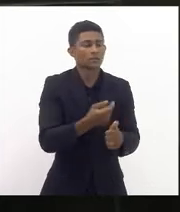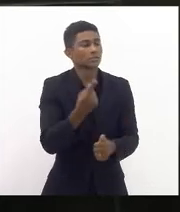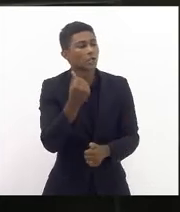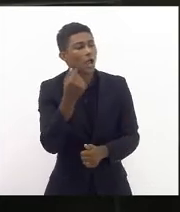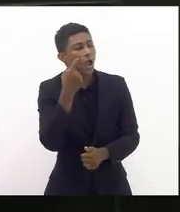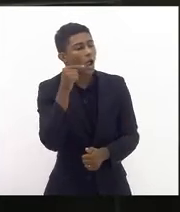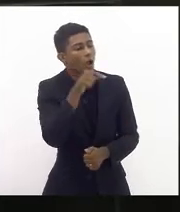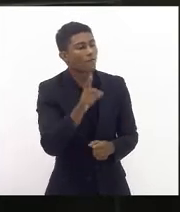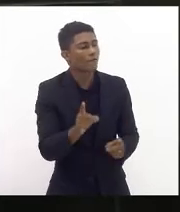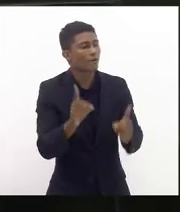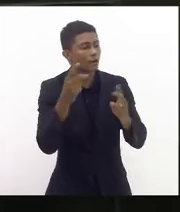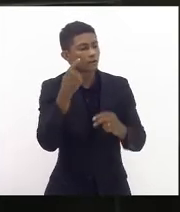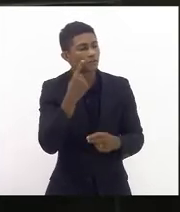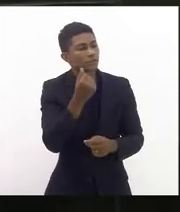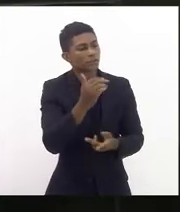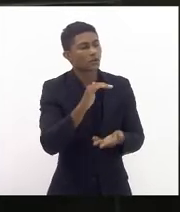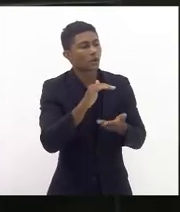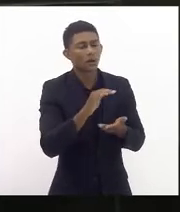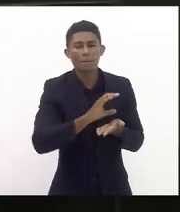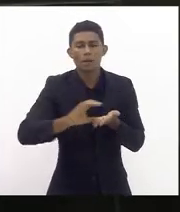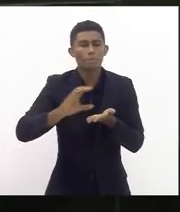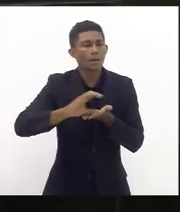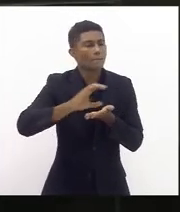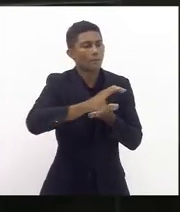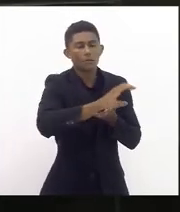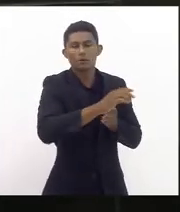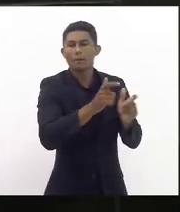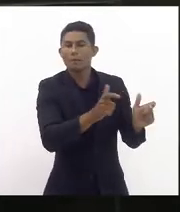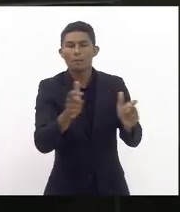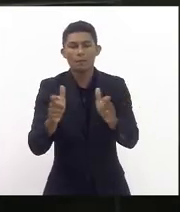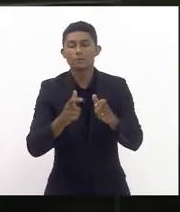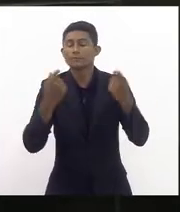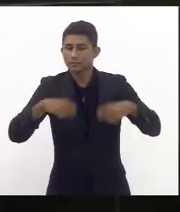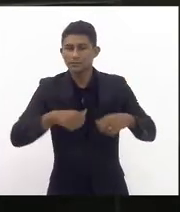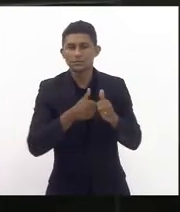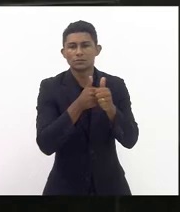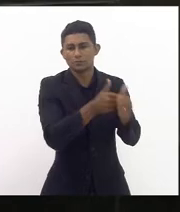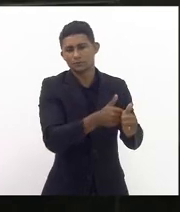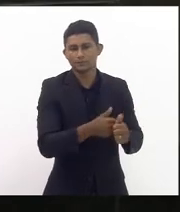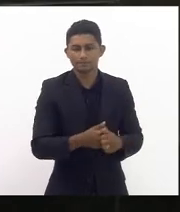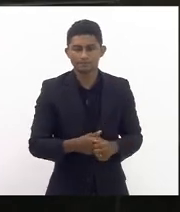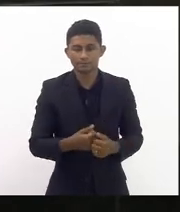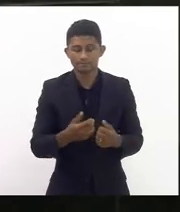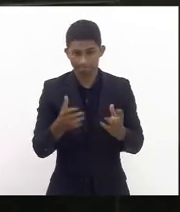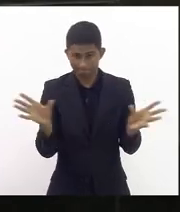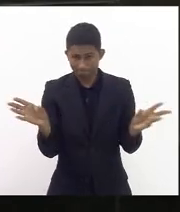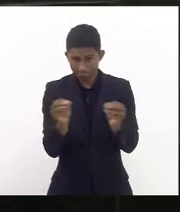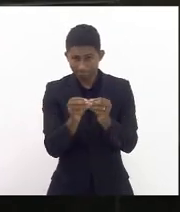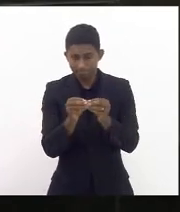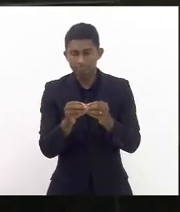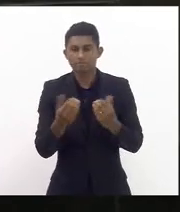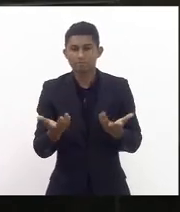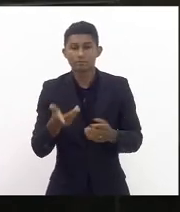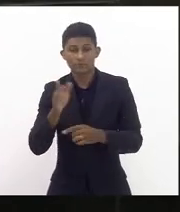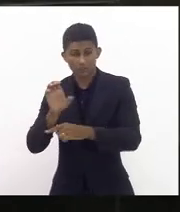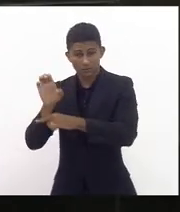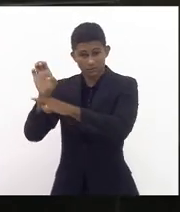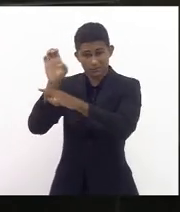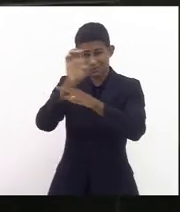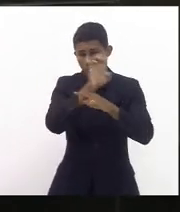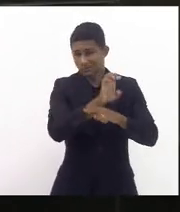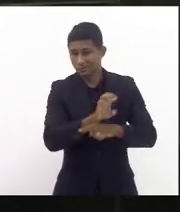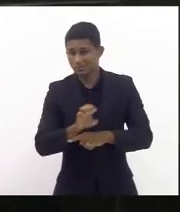dinheiro, dos recursos oriundos da venda da SEDAI. Para terminar, há estados que